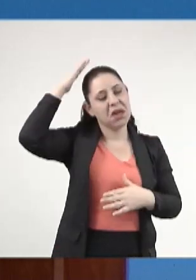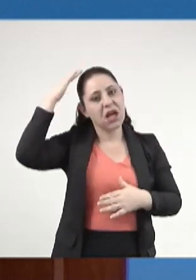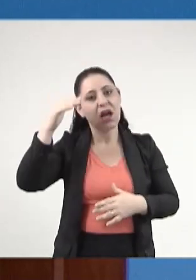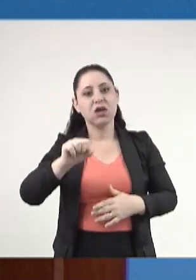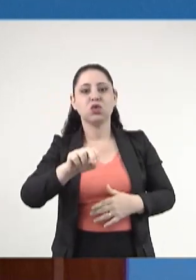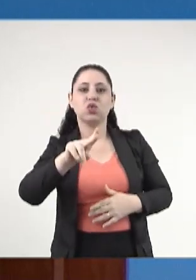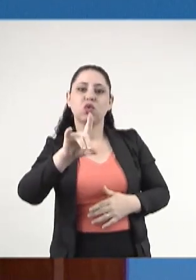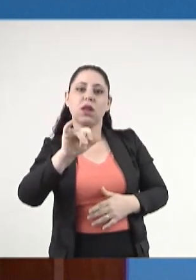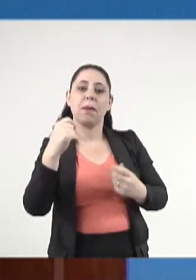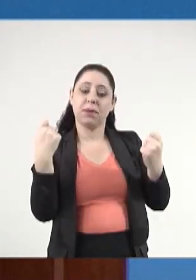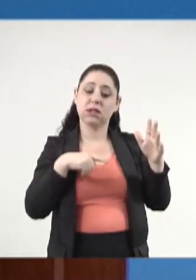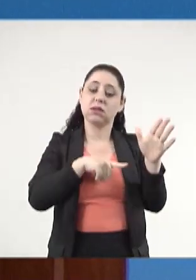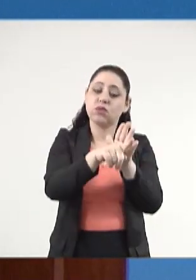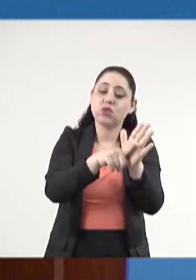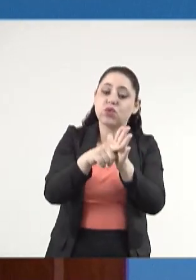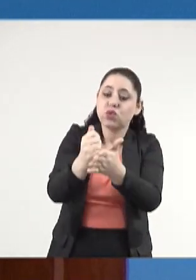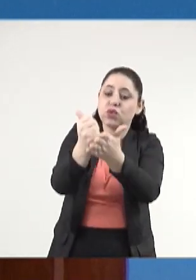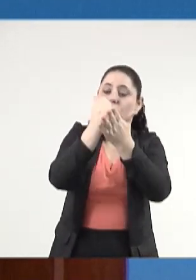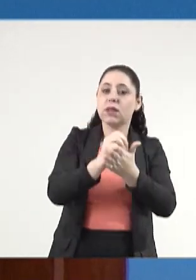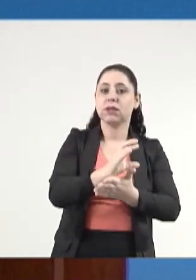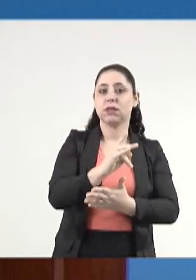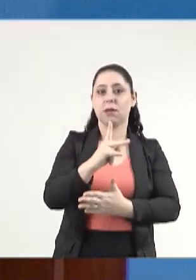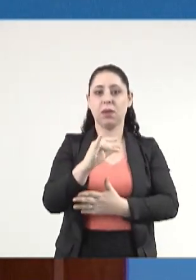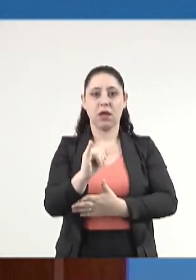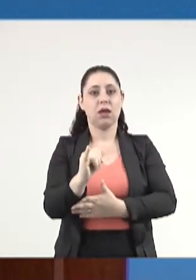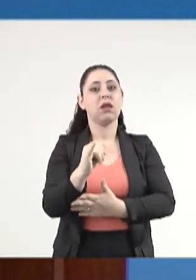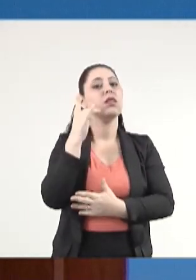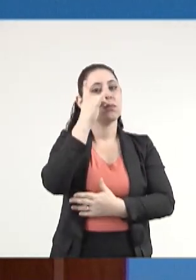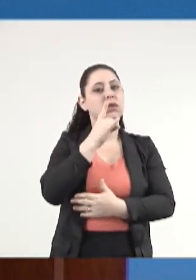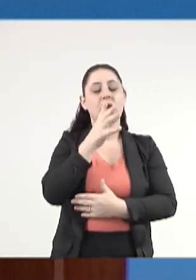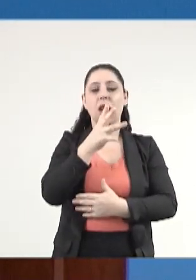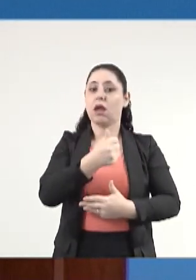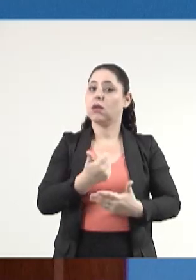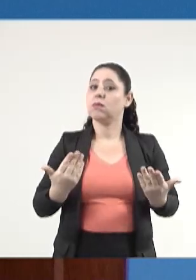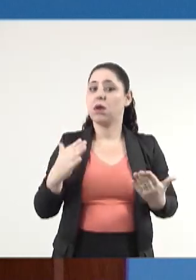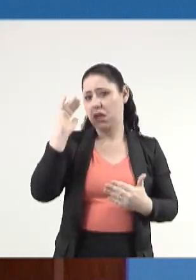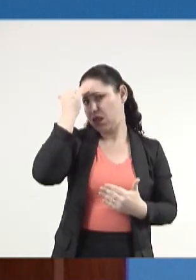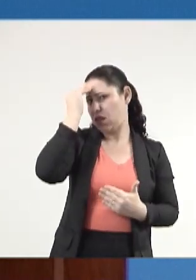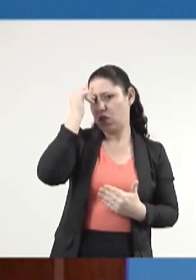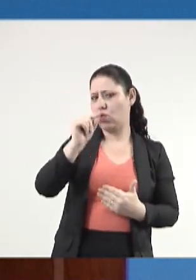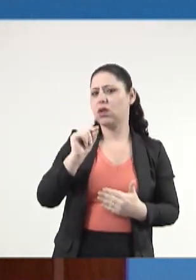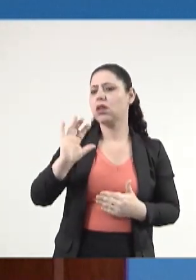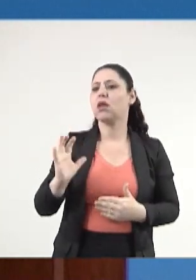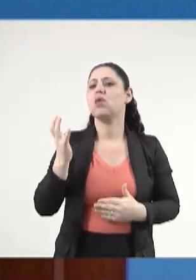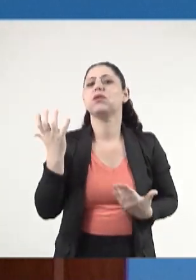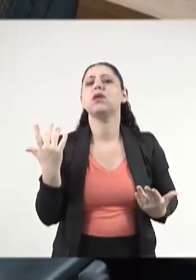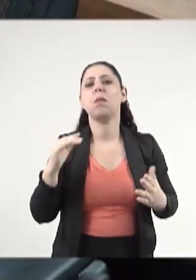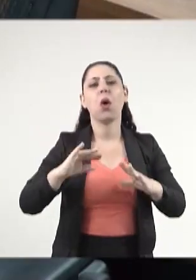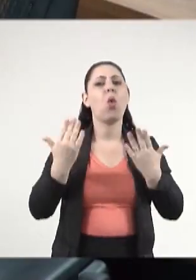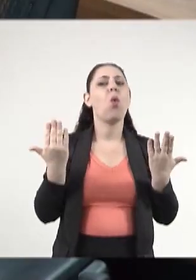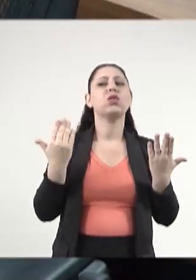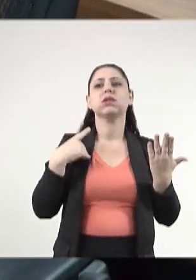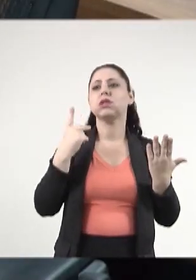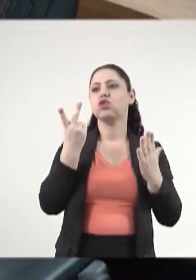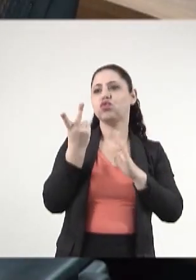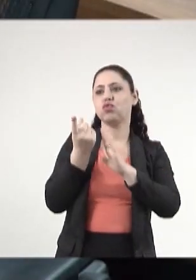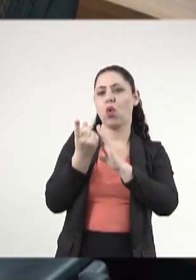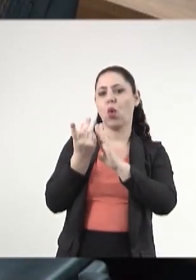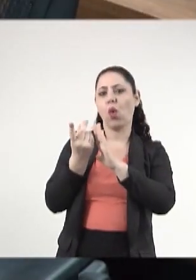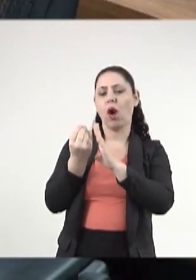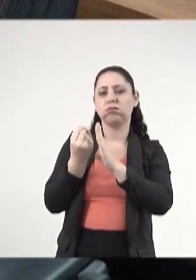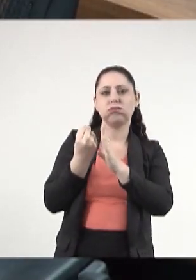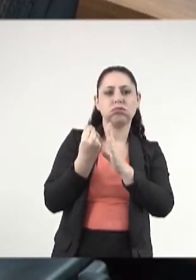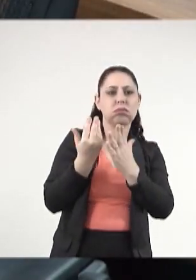que nós precisamos investigar e trazer nessa CPI, deputada Lia Nogueira, para entender o que é que está acontecendo, para onde que está